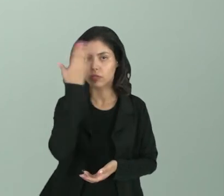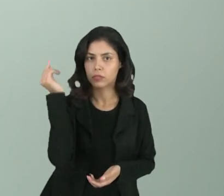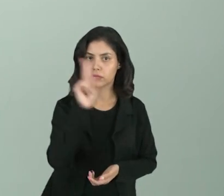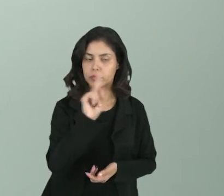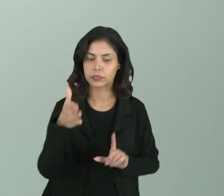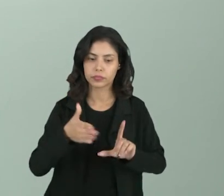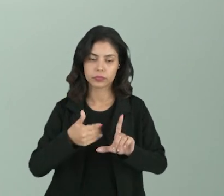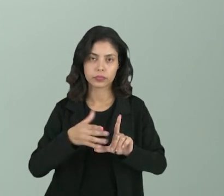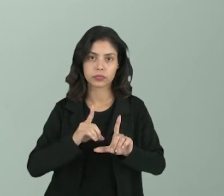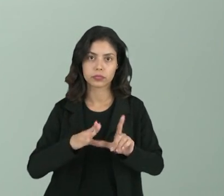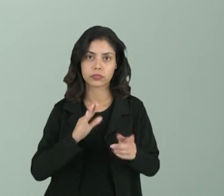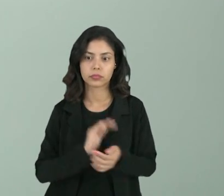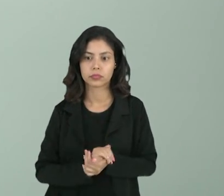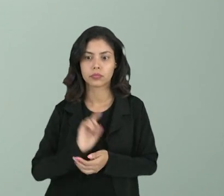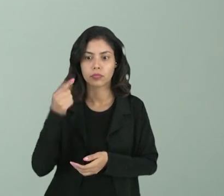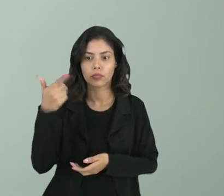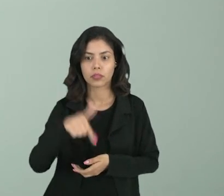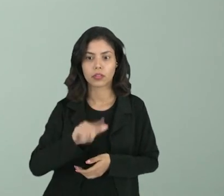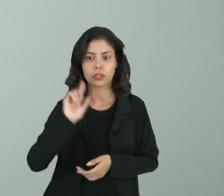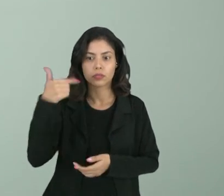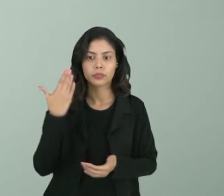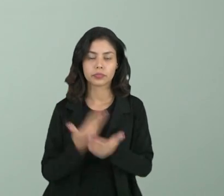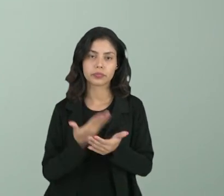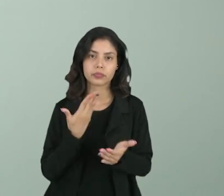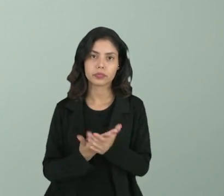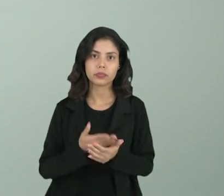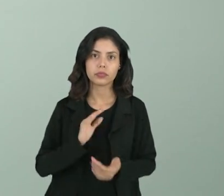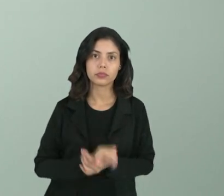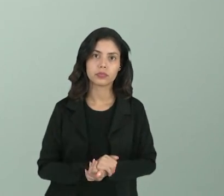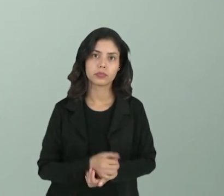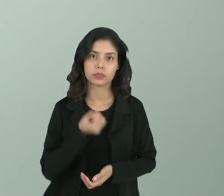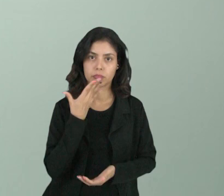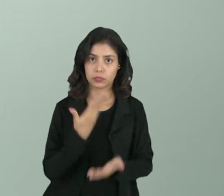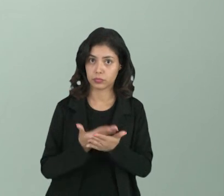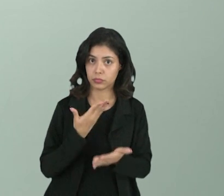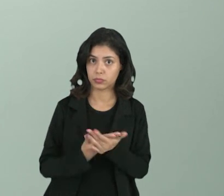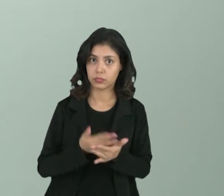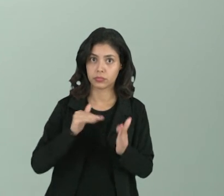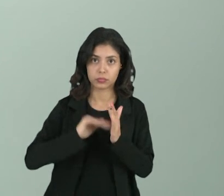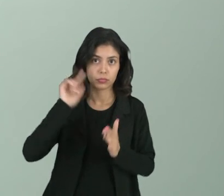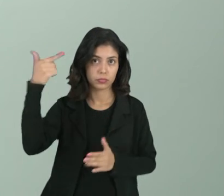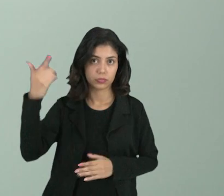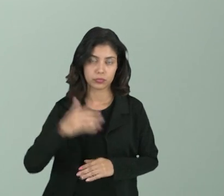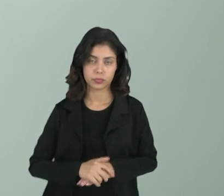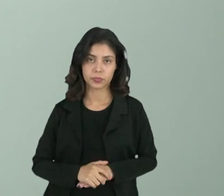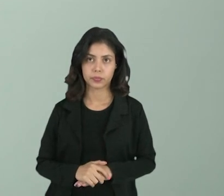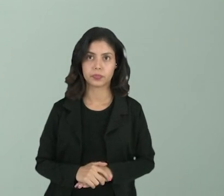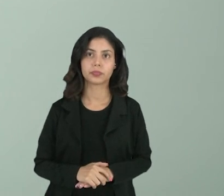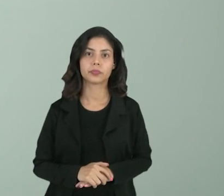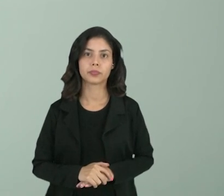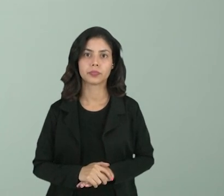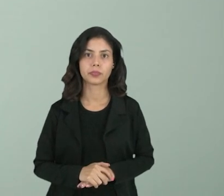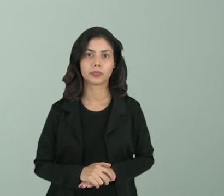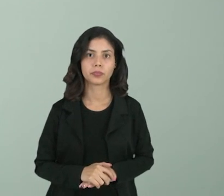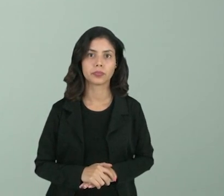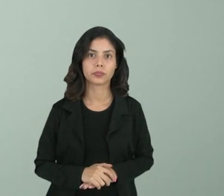deixe de acessar a plataforma Eduque para rever essa e outras aulas. Bons estudos e até a próxima!